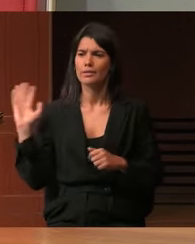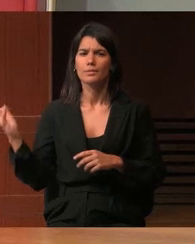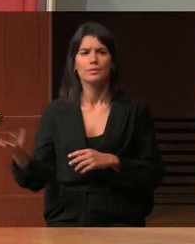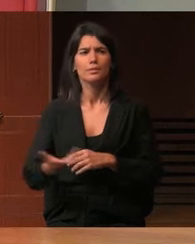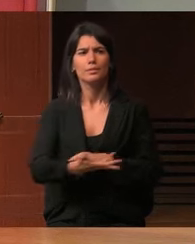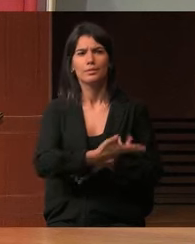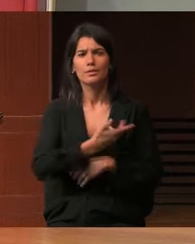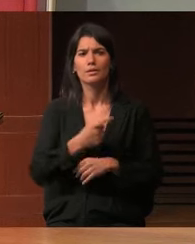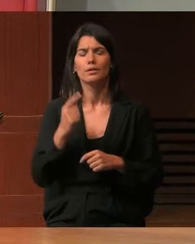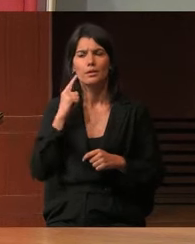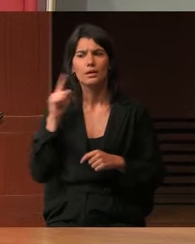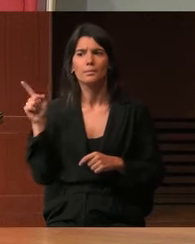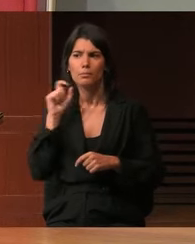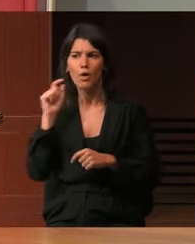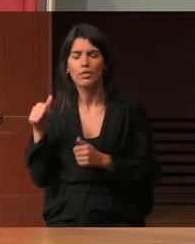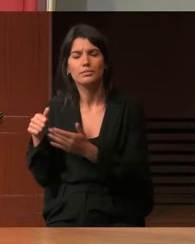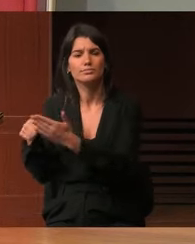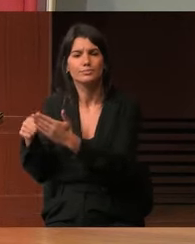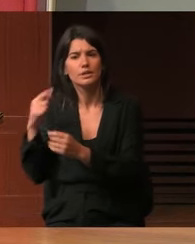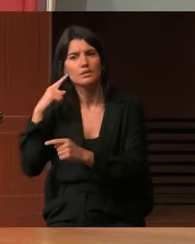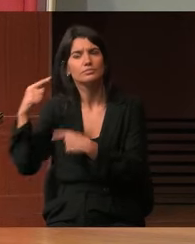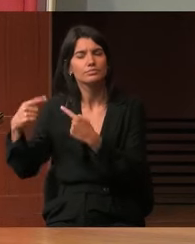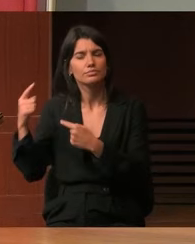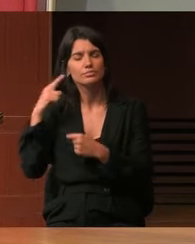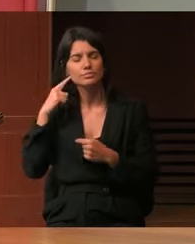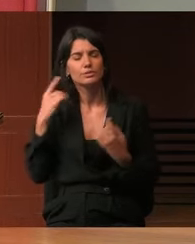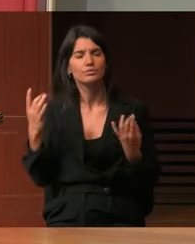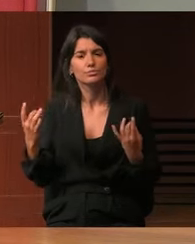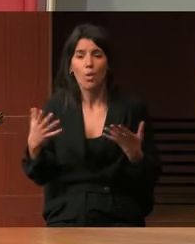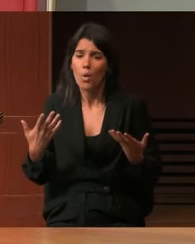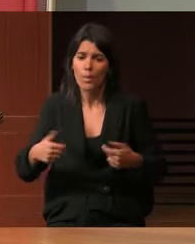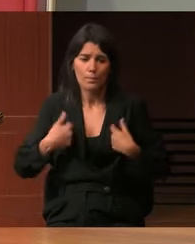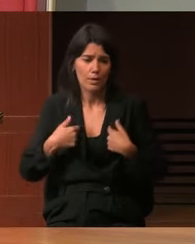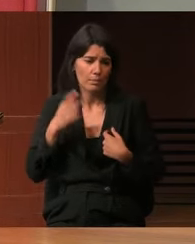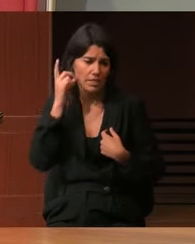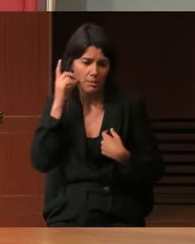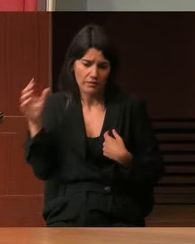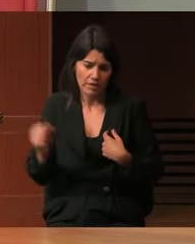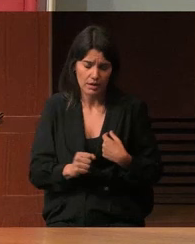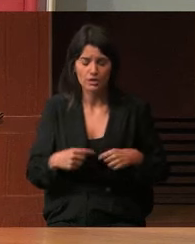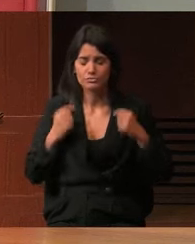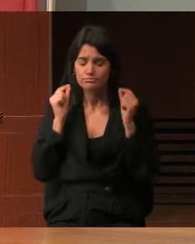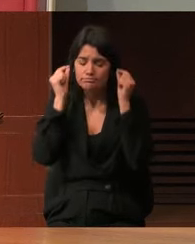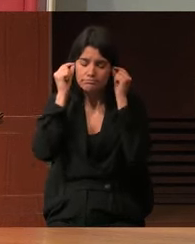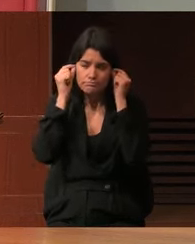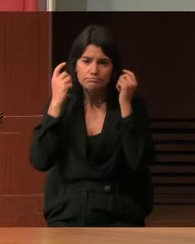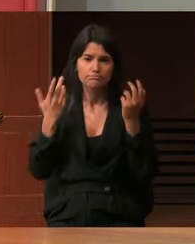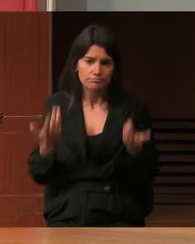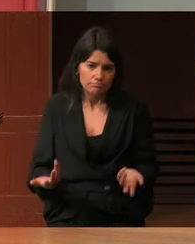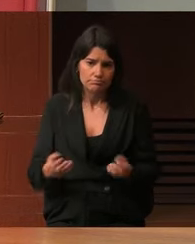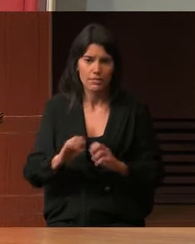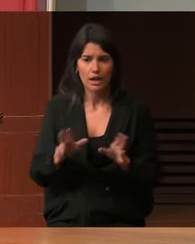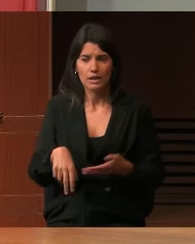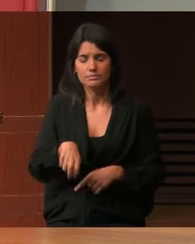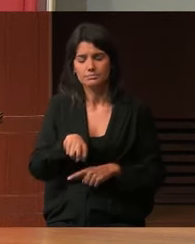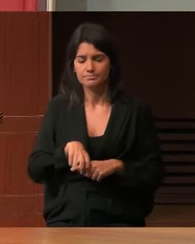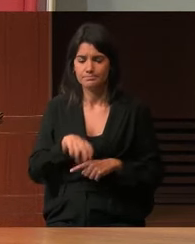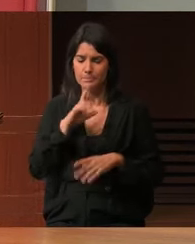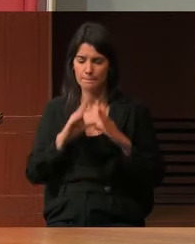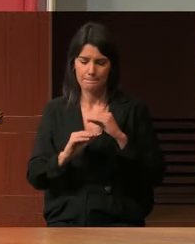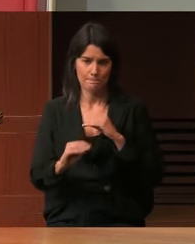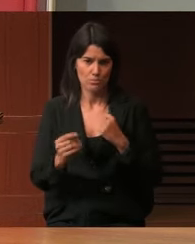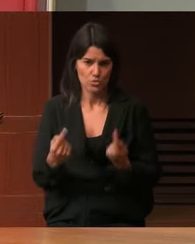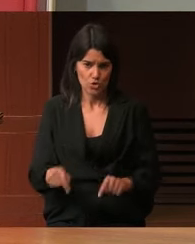meditações que podem ser postos a correr. Ou então podes trazer o teu próprio telemóvel e auscultadores e podes, obviamente, sentar-te apenas em